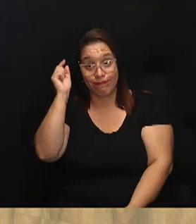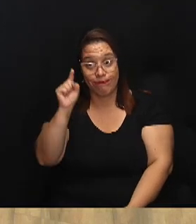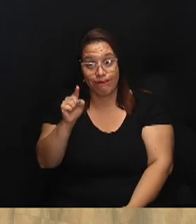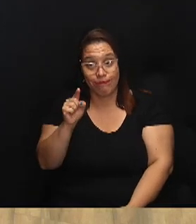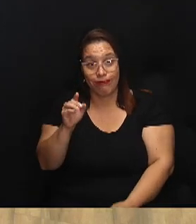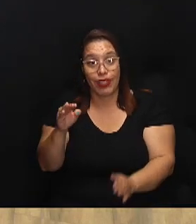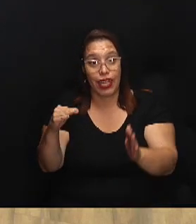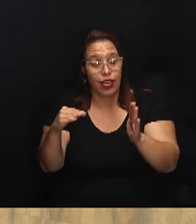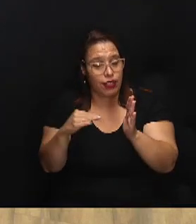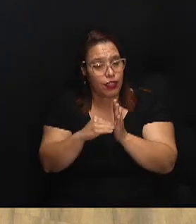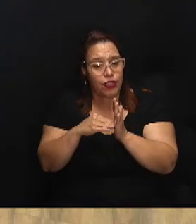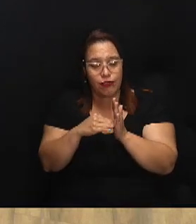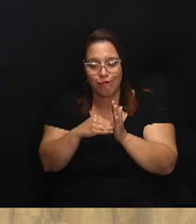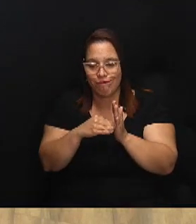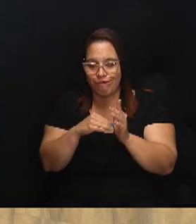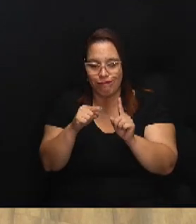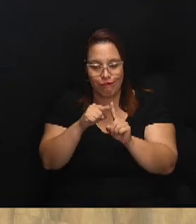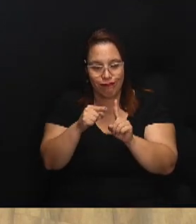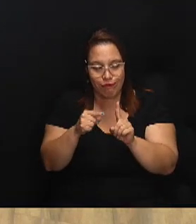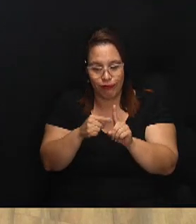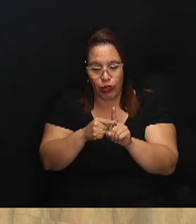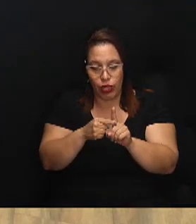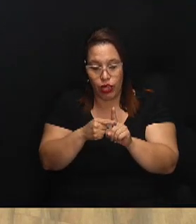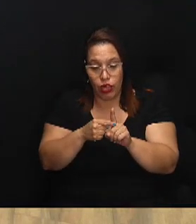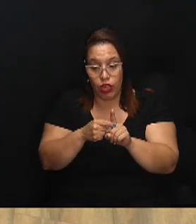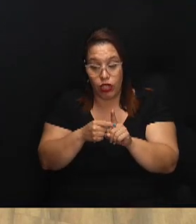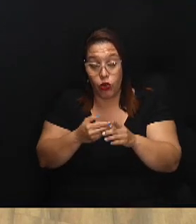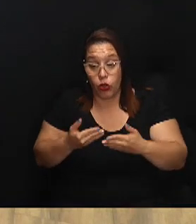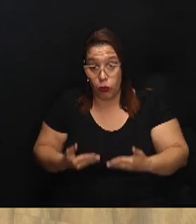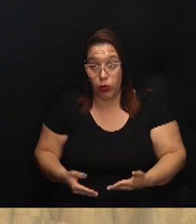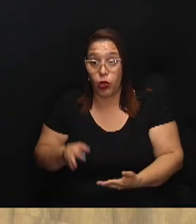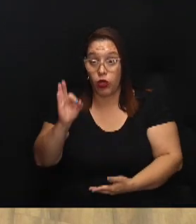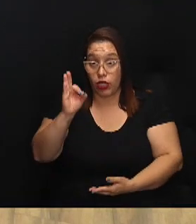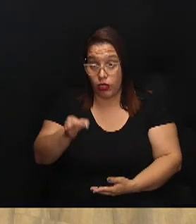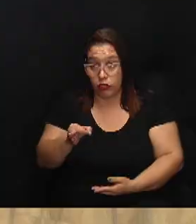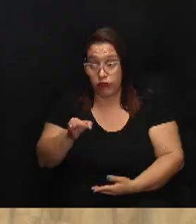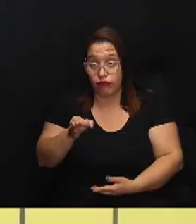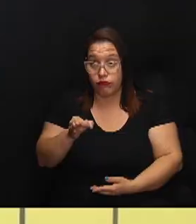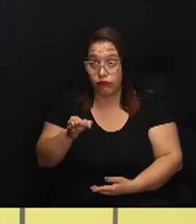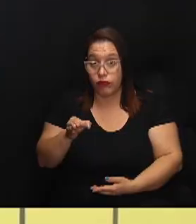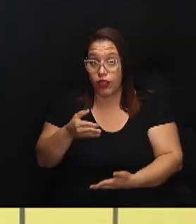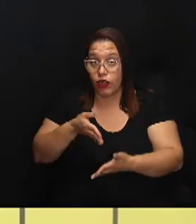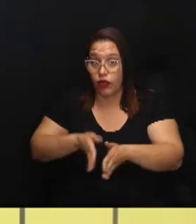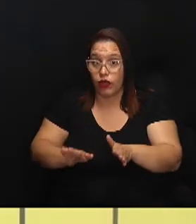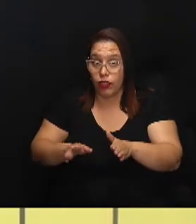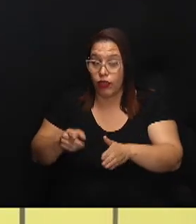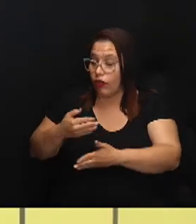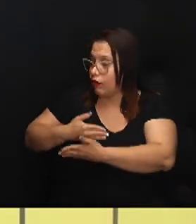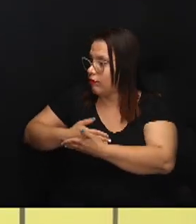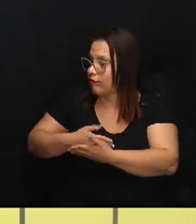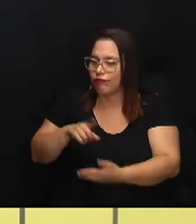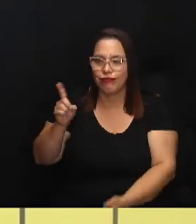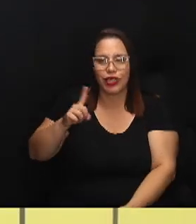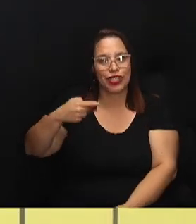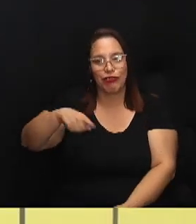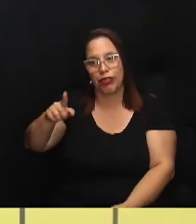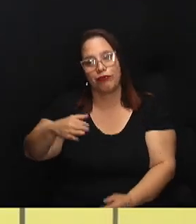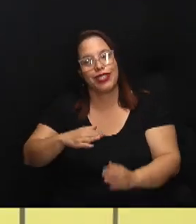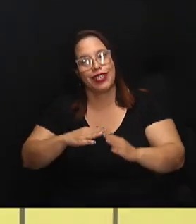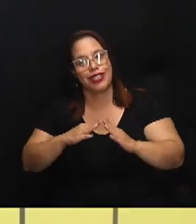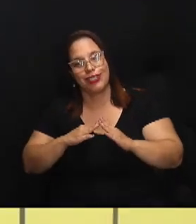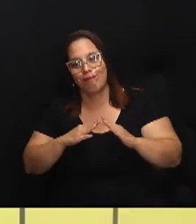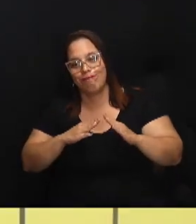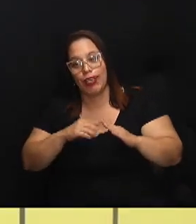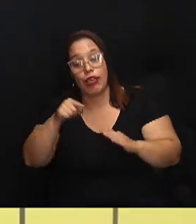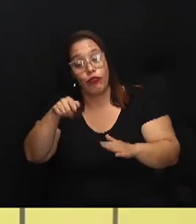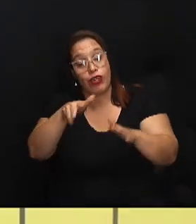até o tempo da gestação, até ganhar o peso, Sim. né? Porque você acha assim, não, ele vai nascer e eu vou levar para casa. Não, você não vai levar para casa, você vai ficar ali,